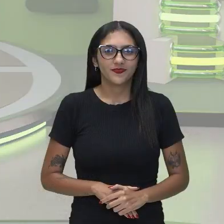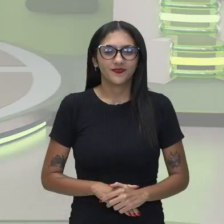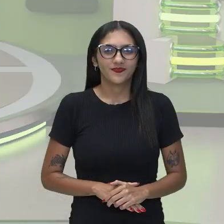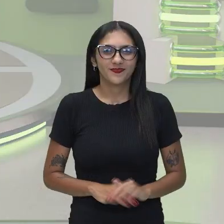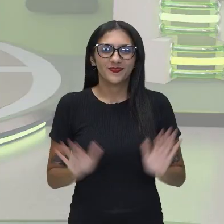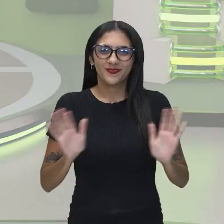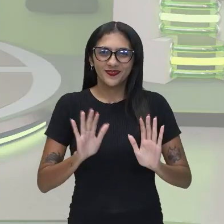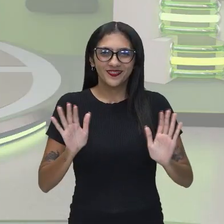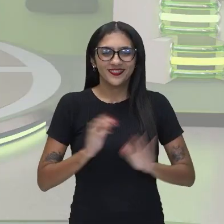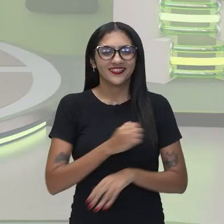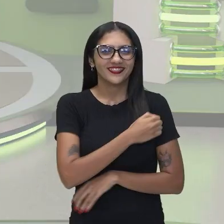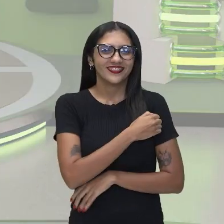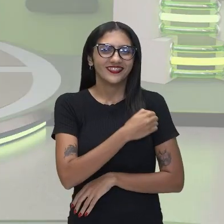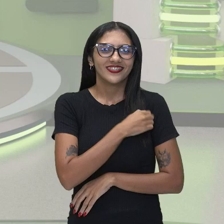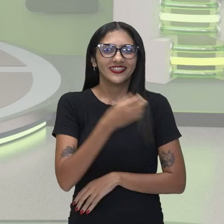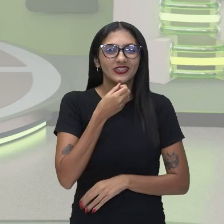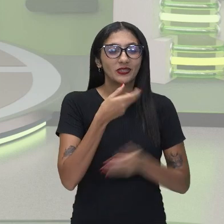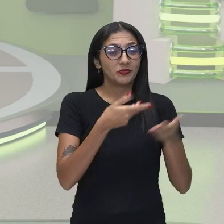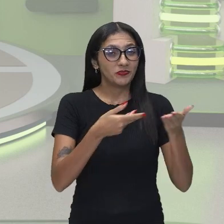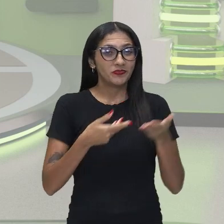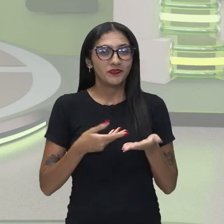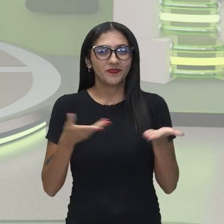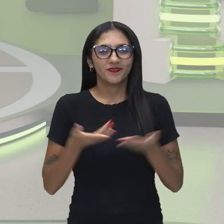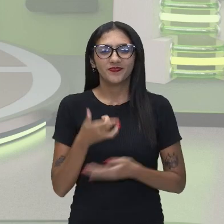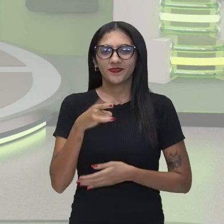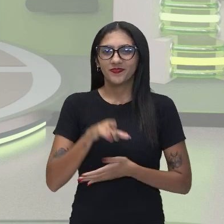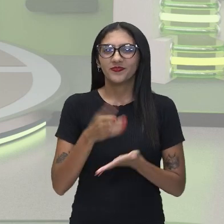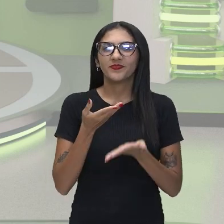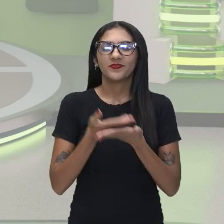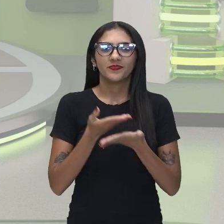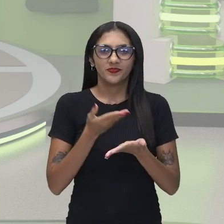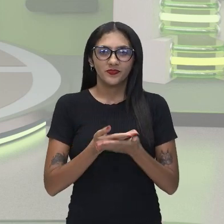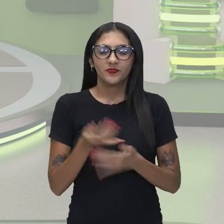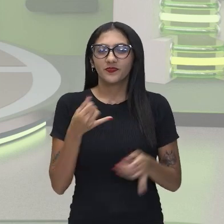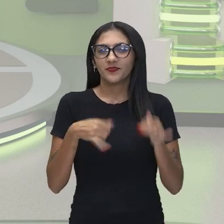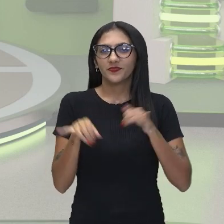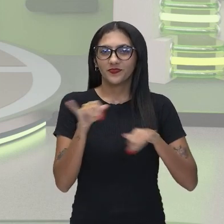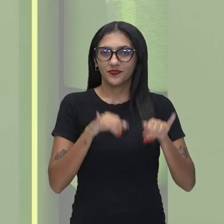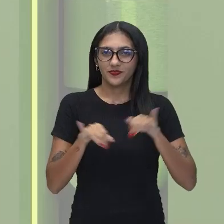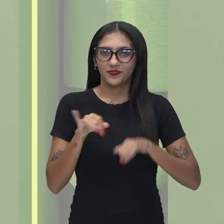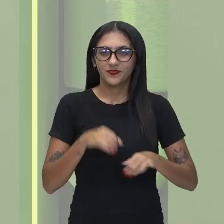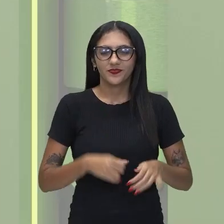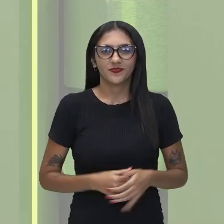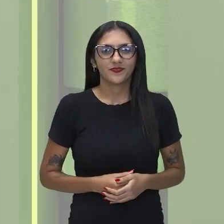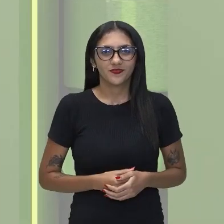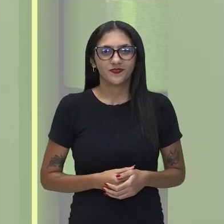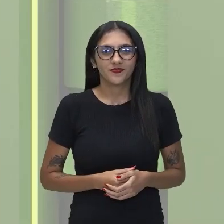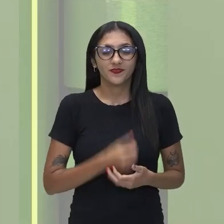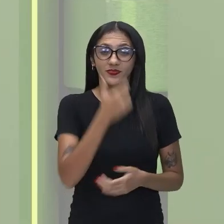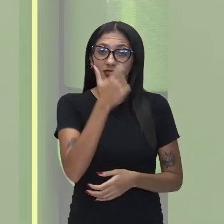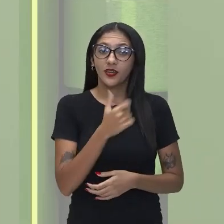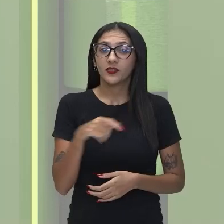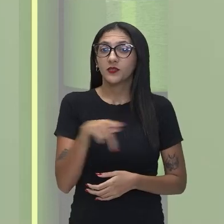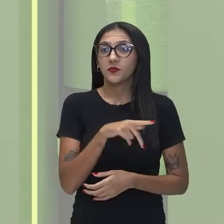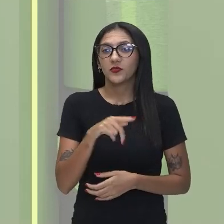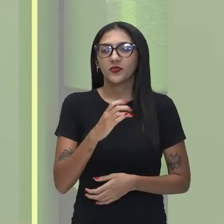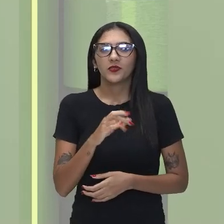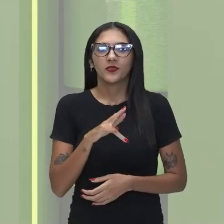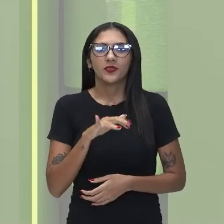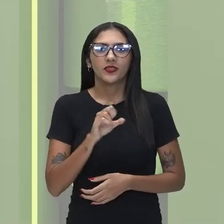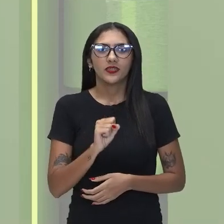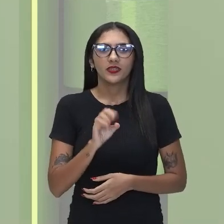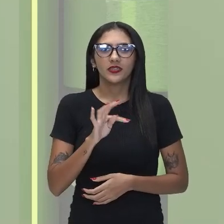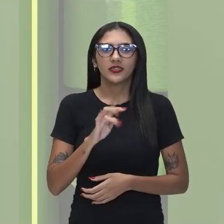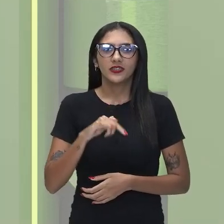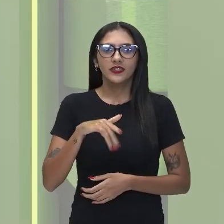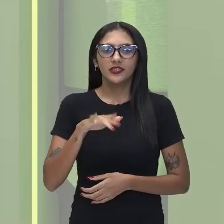Olá, meus queridos, sejam todos muito bem-vindos a mais uma aula de Química. Eu sou a professora